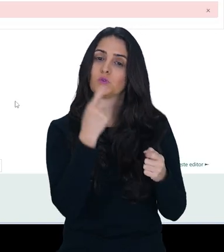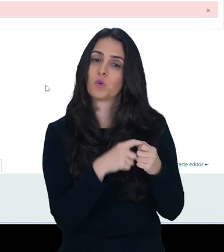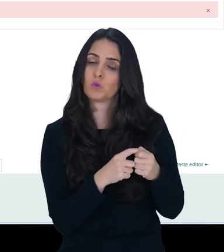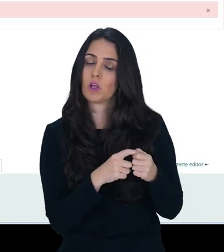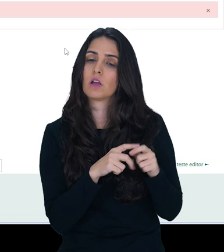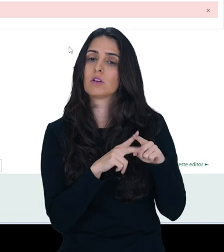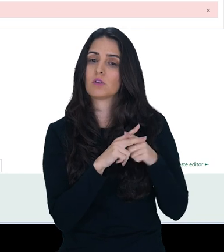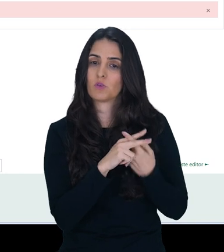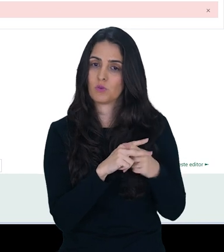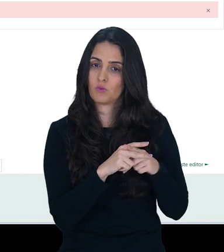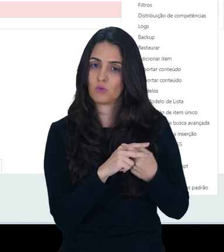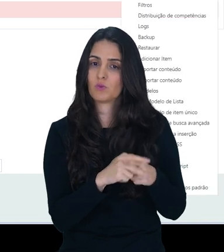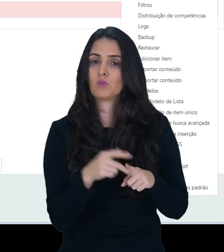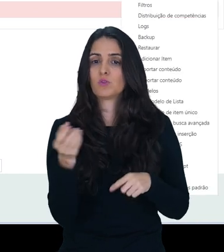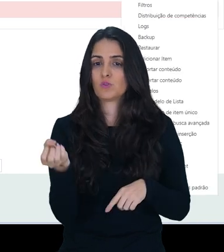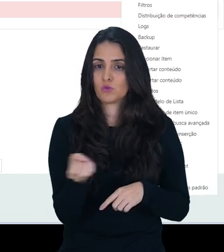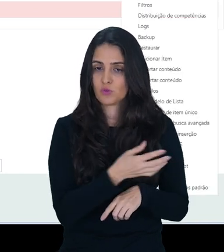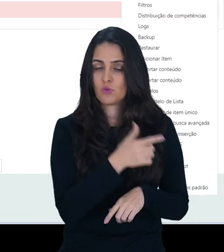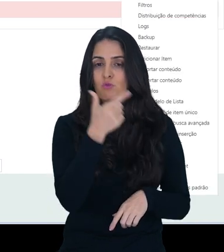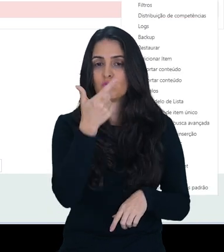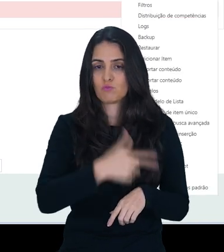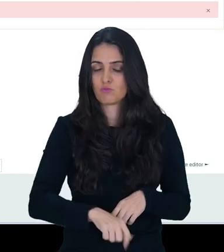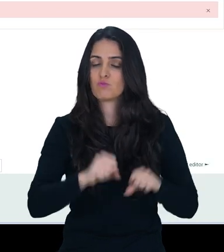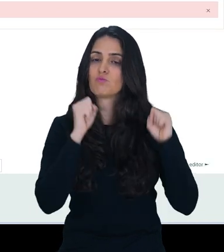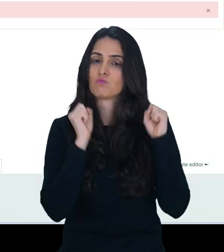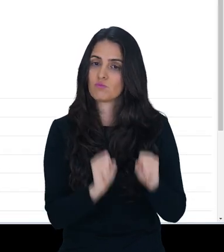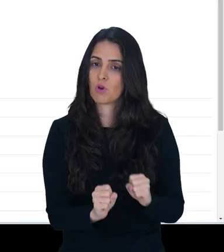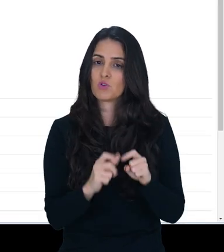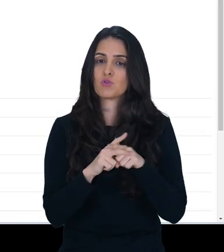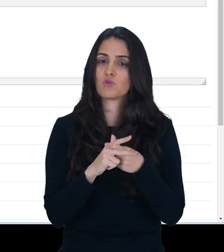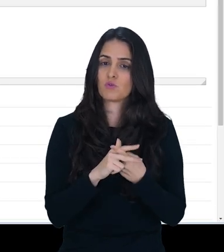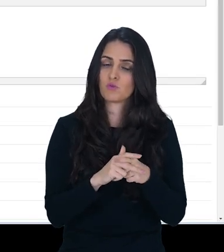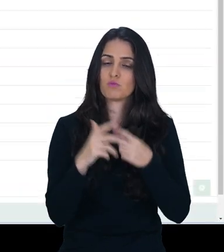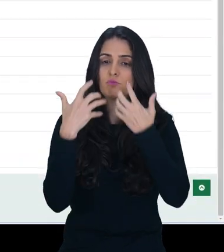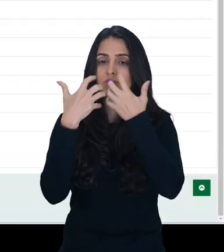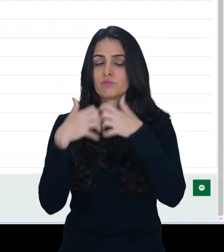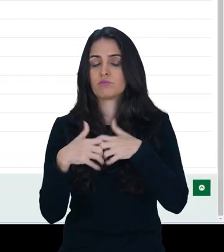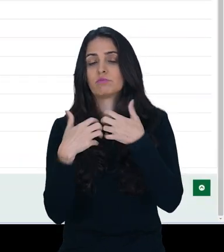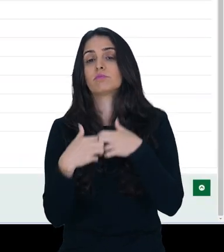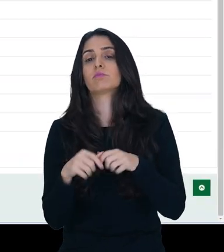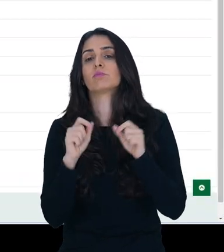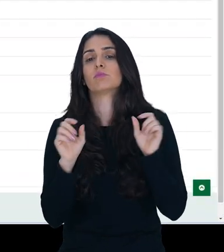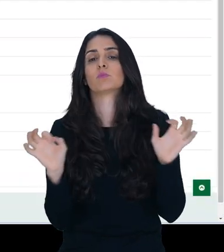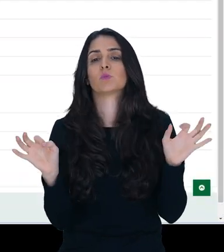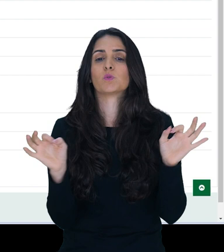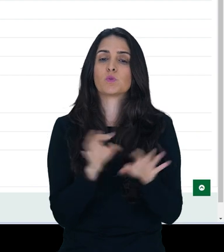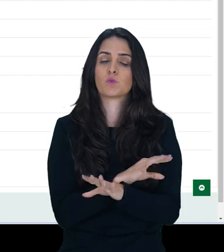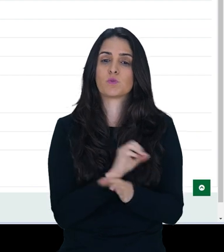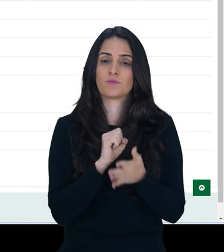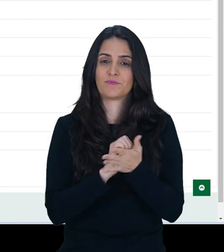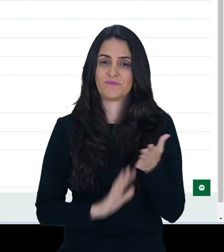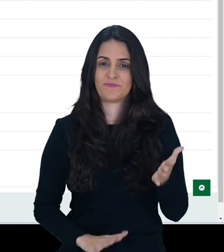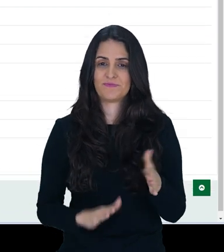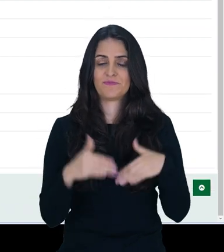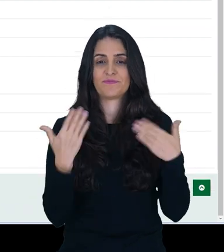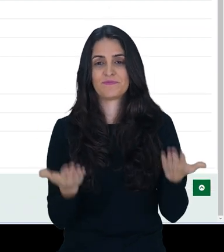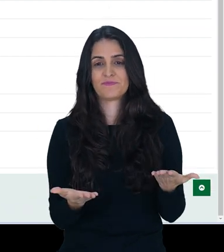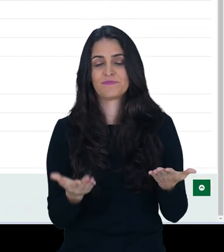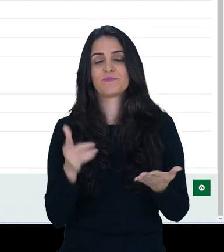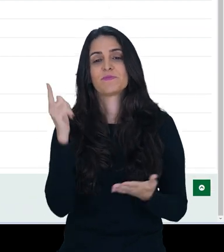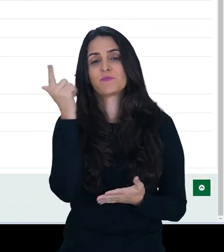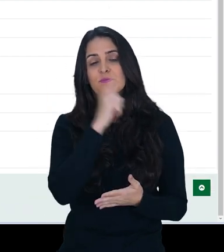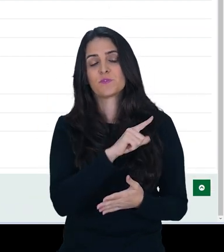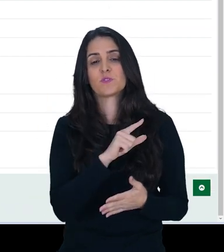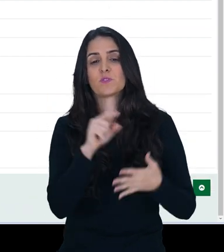voltar nessa base de dados eu posso vir aqui em editar configurações e eu vou lá na conclusão de atividade E